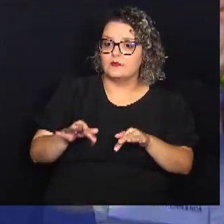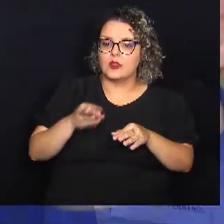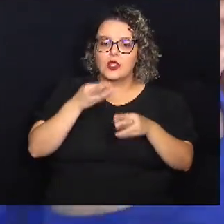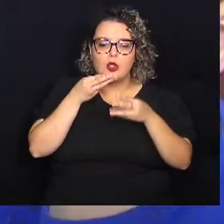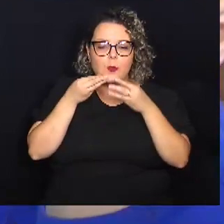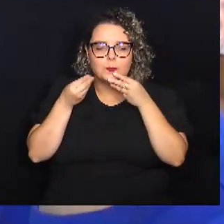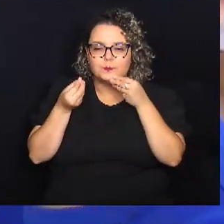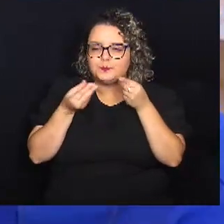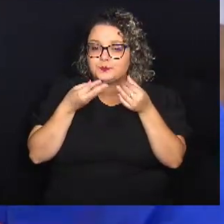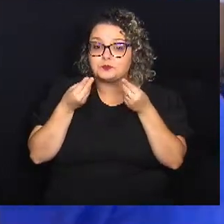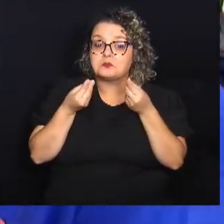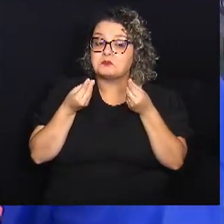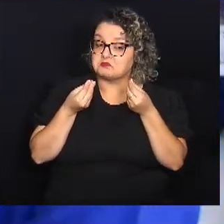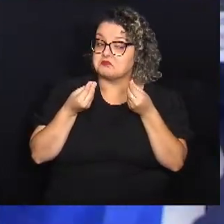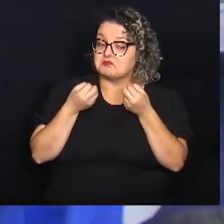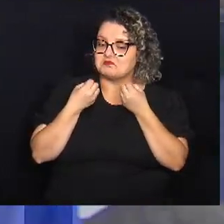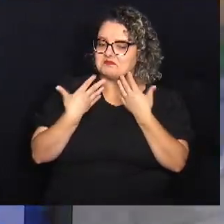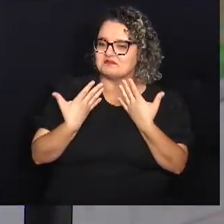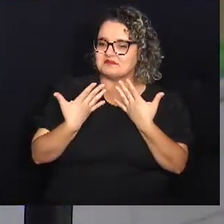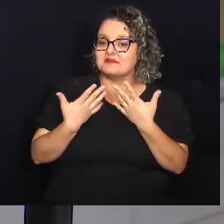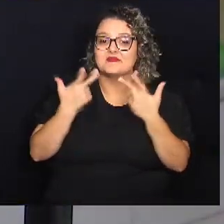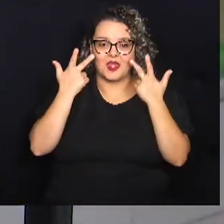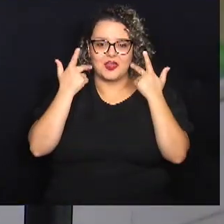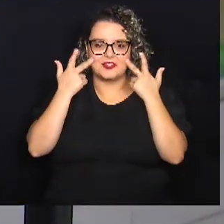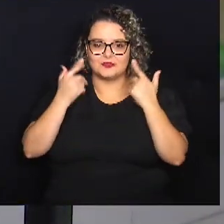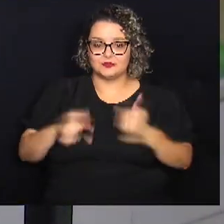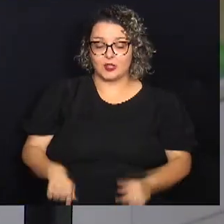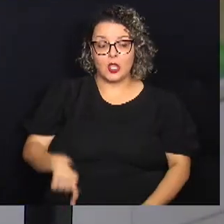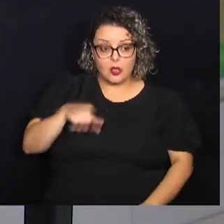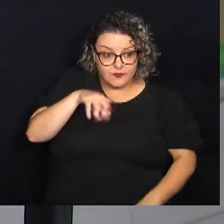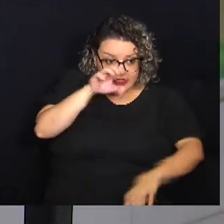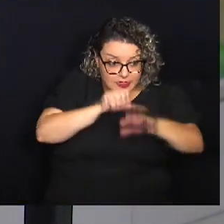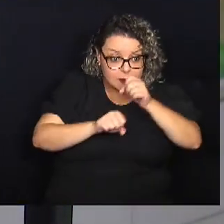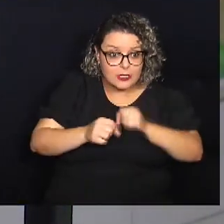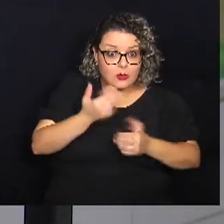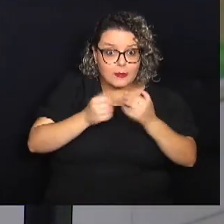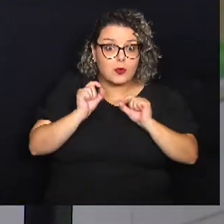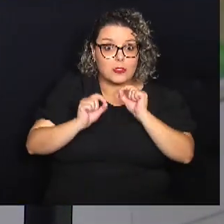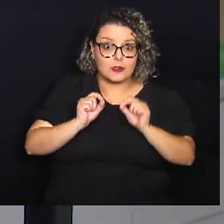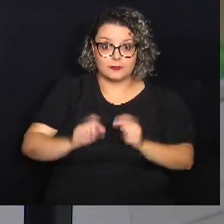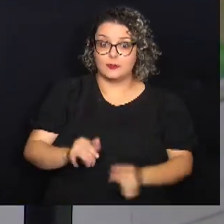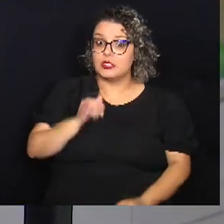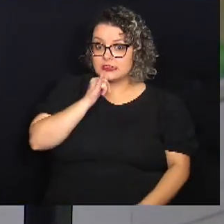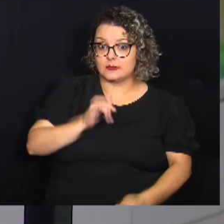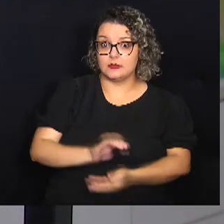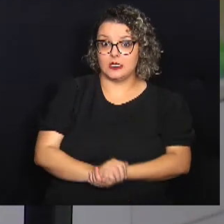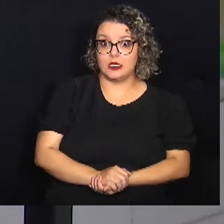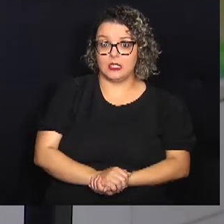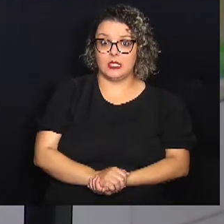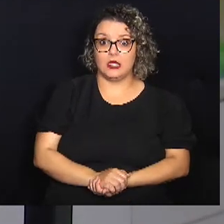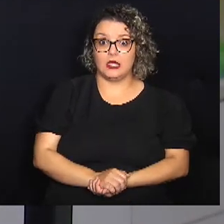lanche coletivo e bem natural. Você aprendeu a comer o quê, por exemplo?